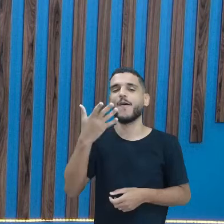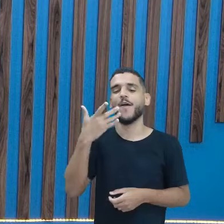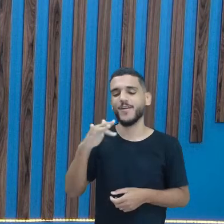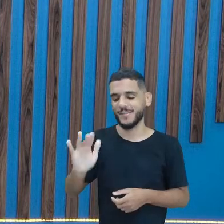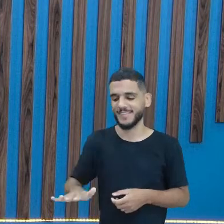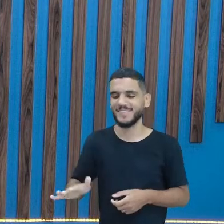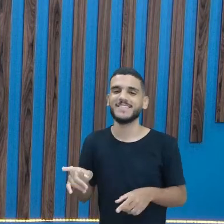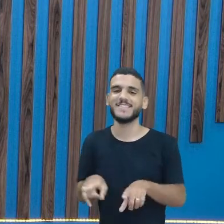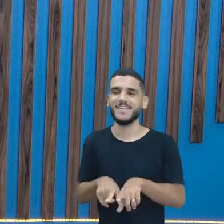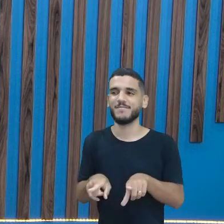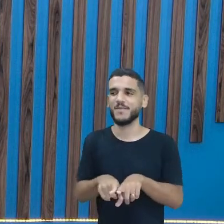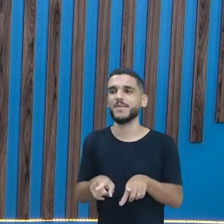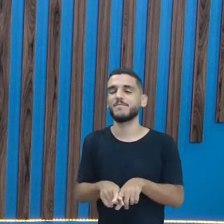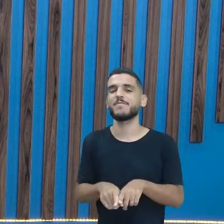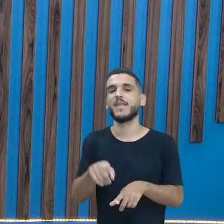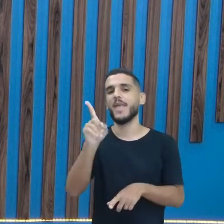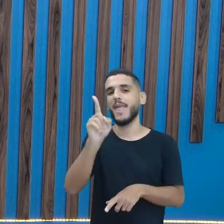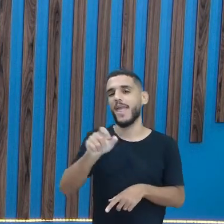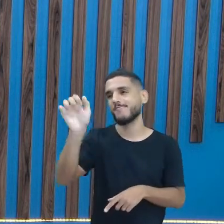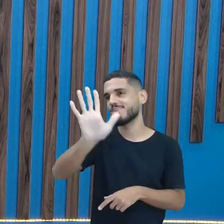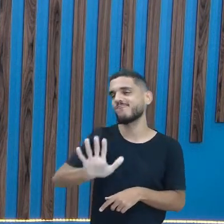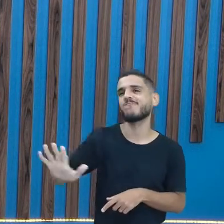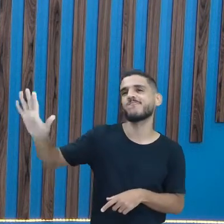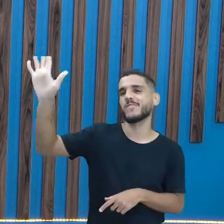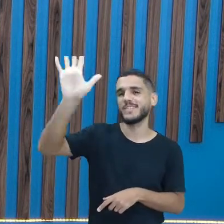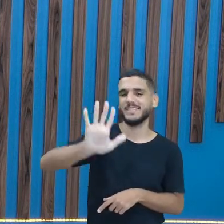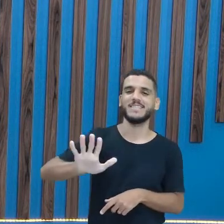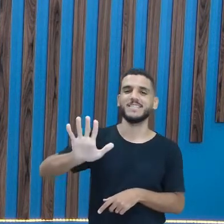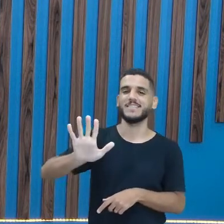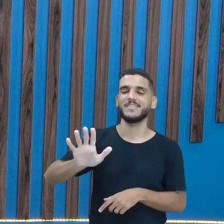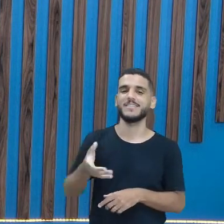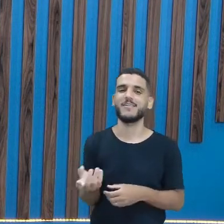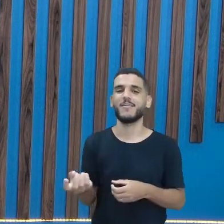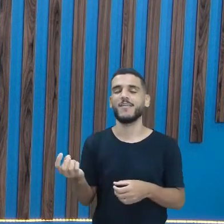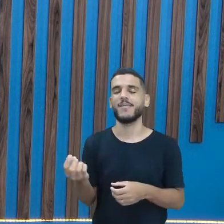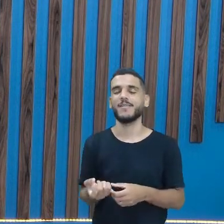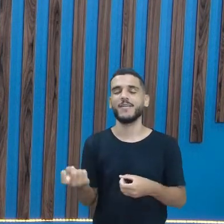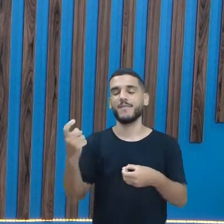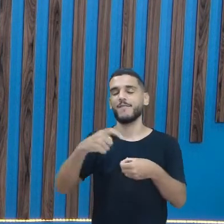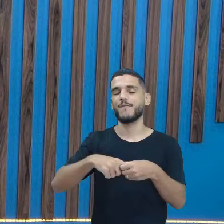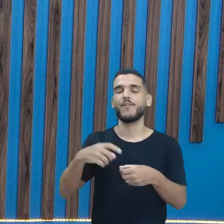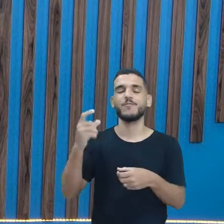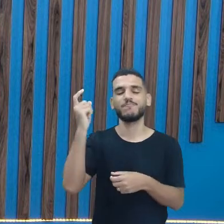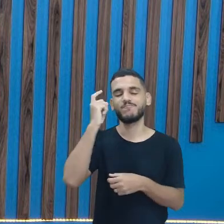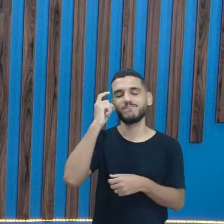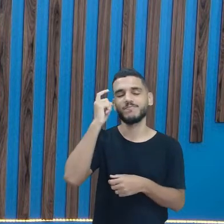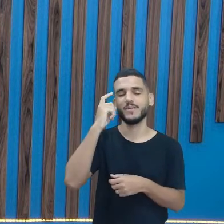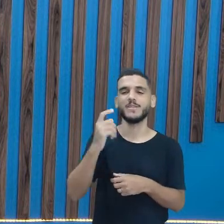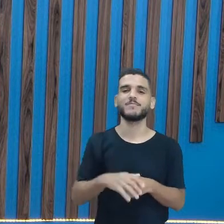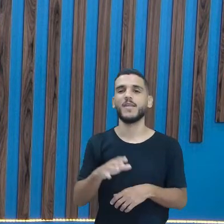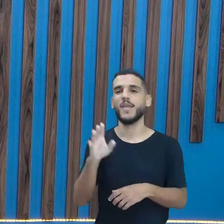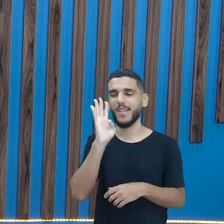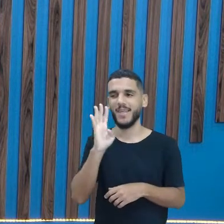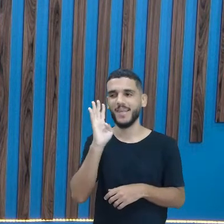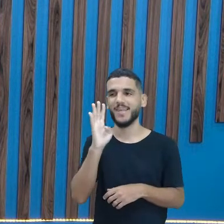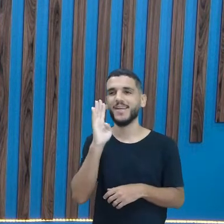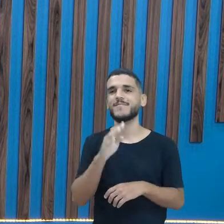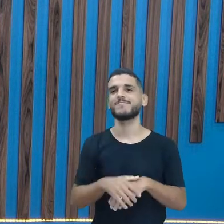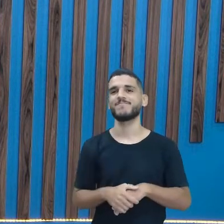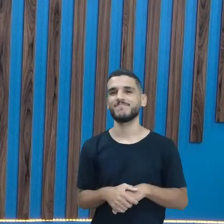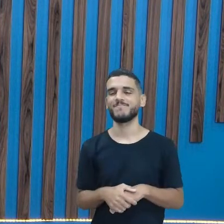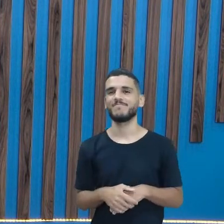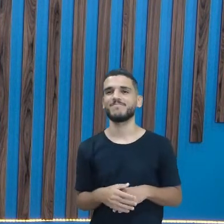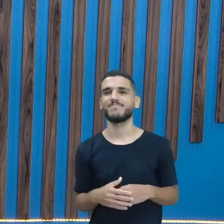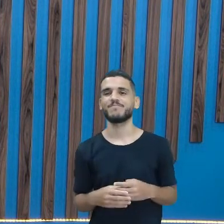exatamente. É uma paisagem, né, que volta para minha memória. Muito legal isso, né? Não é? Vê, paisagem